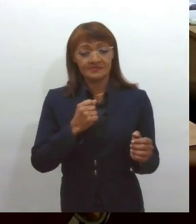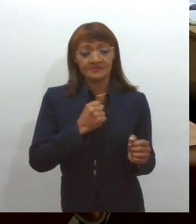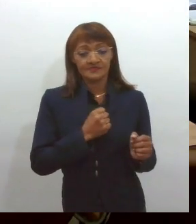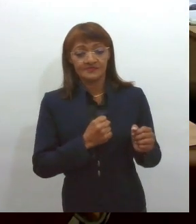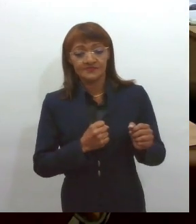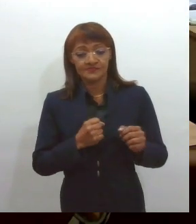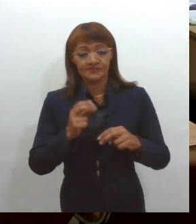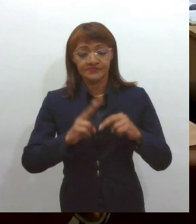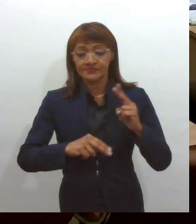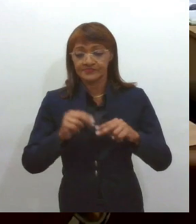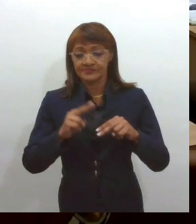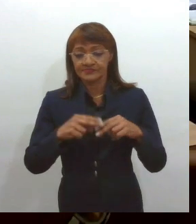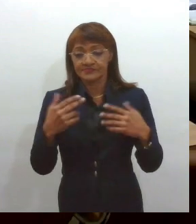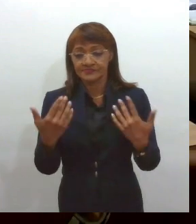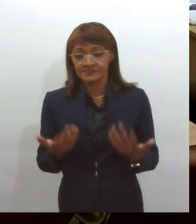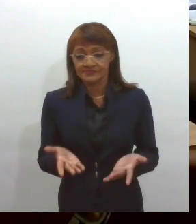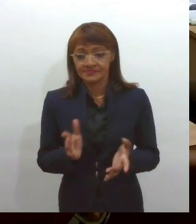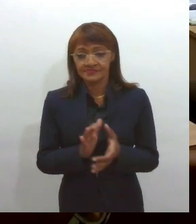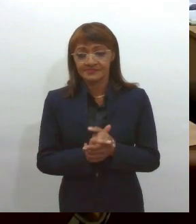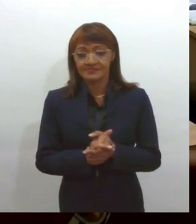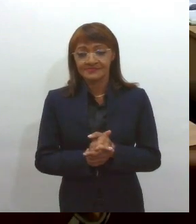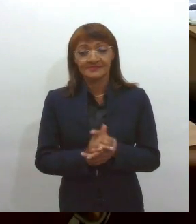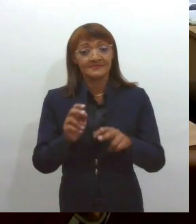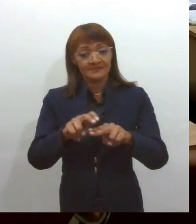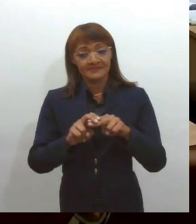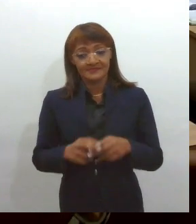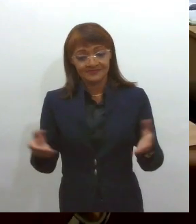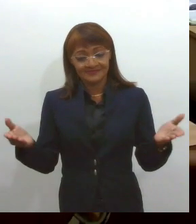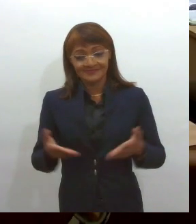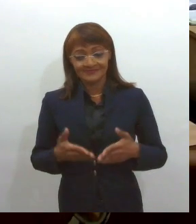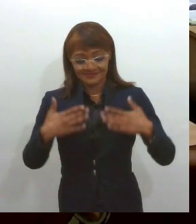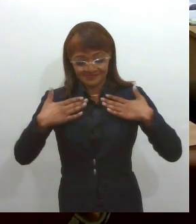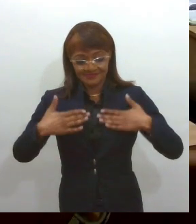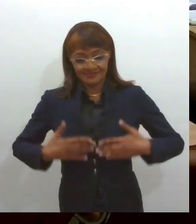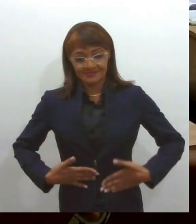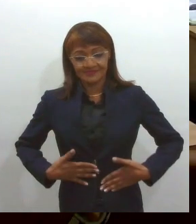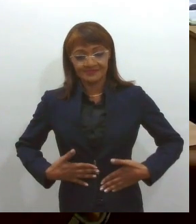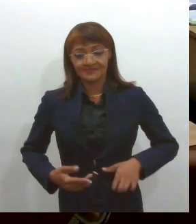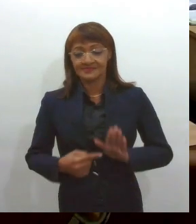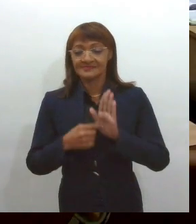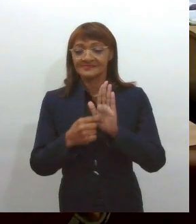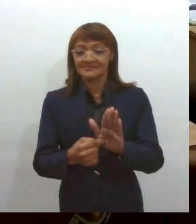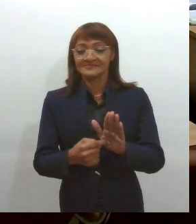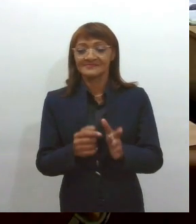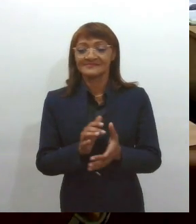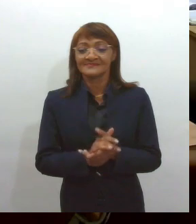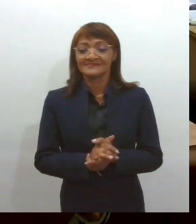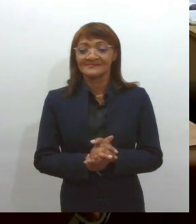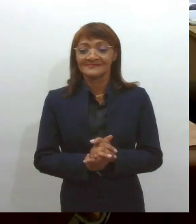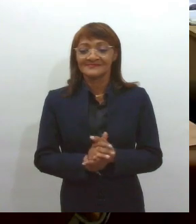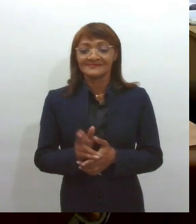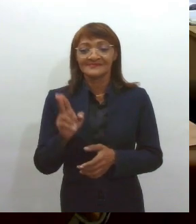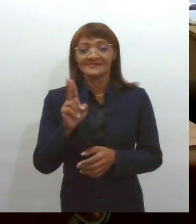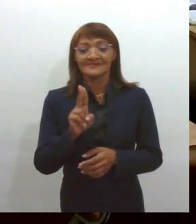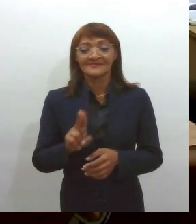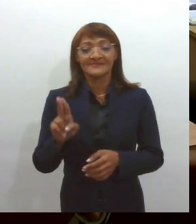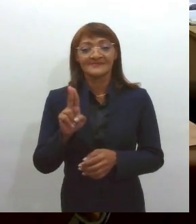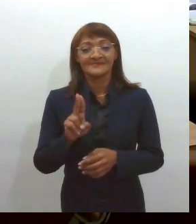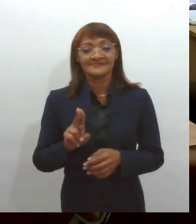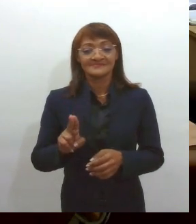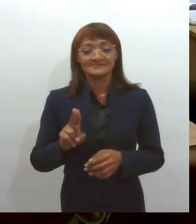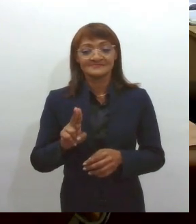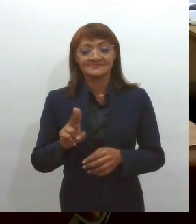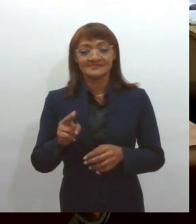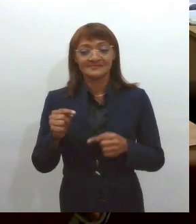que estou aqui caracterizada né de festas juninas né Com a saia é